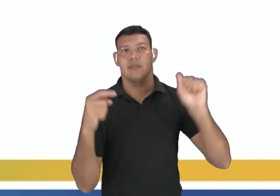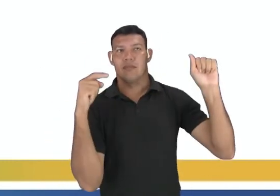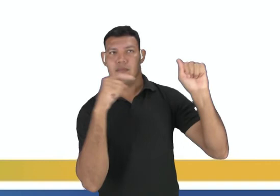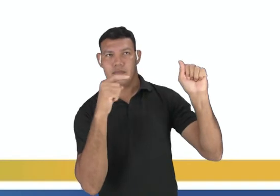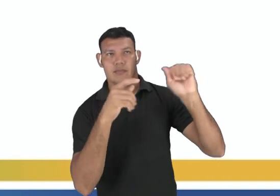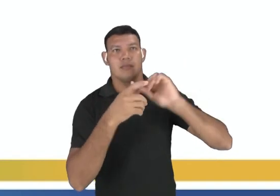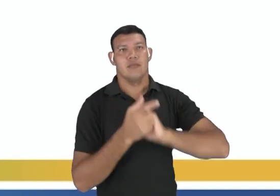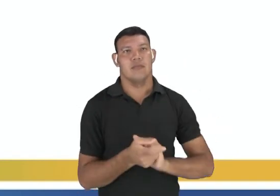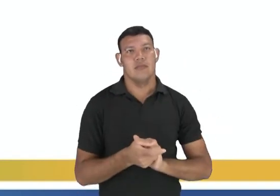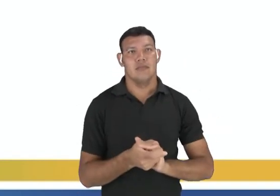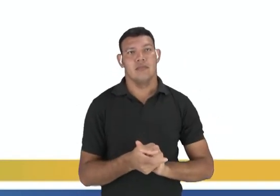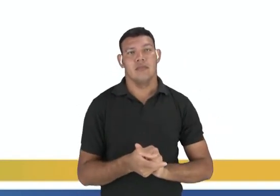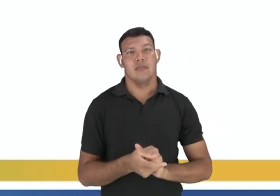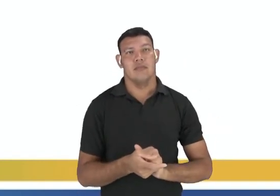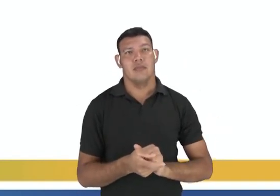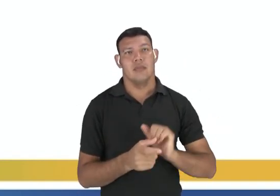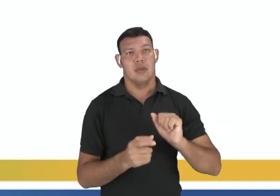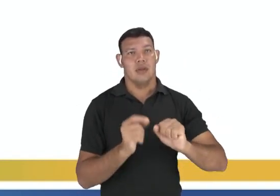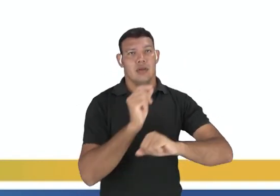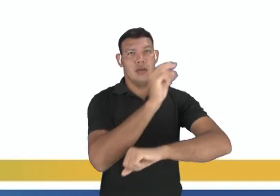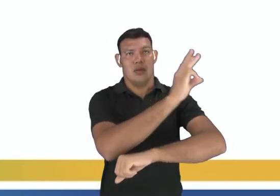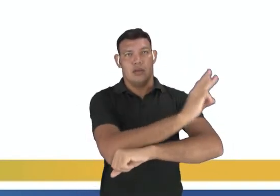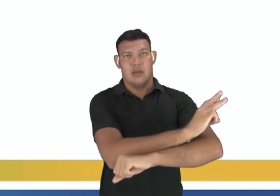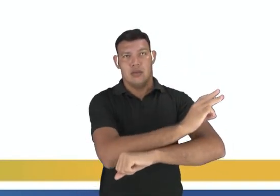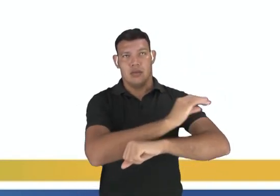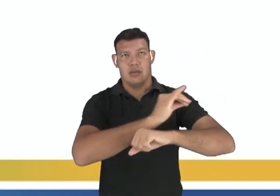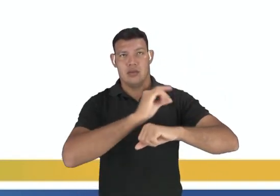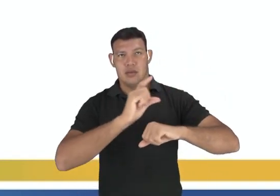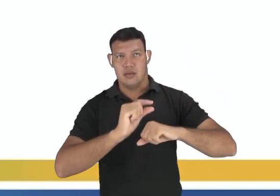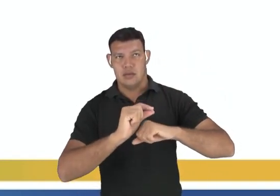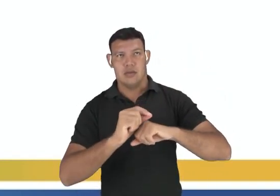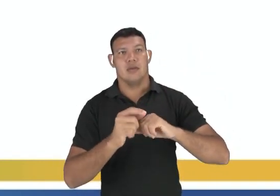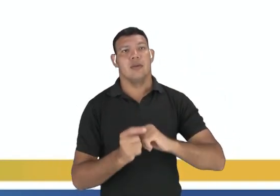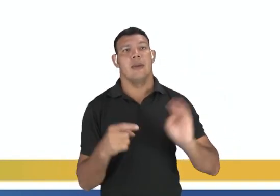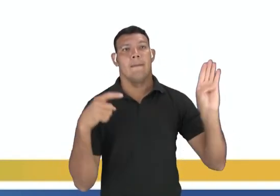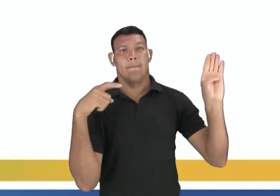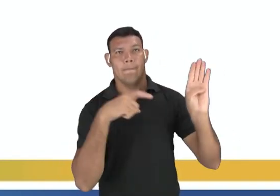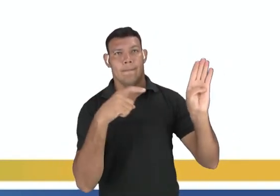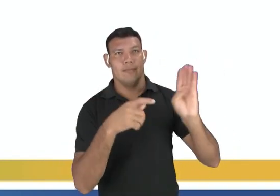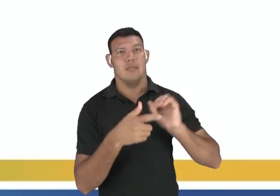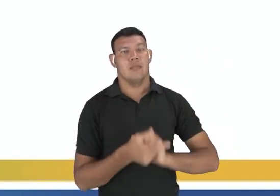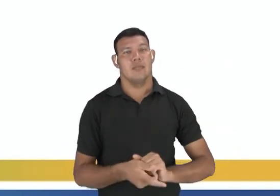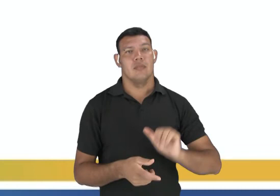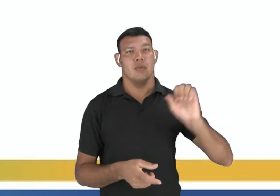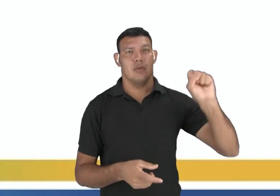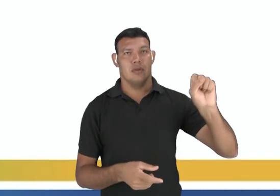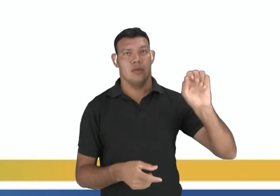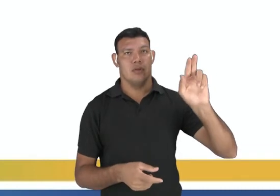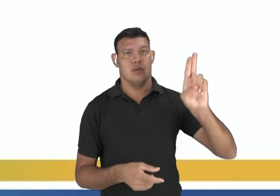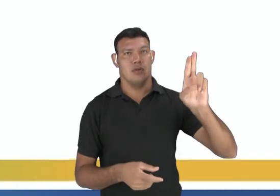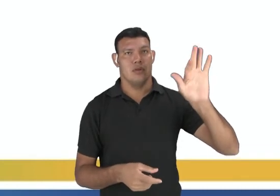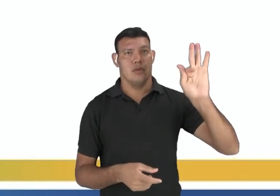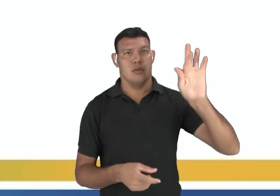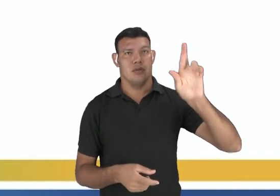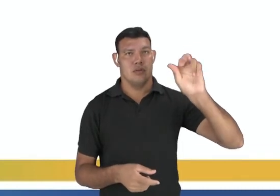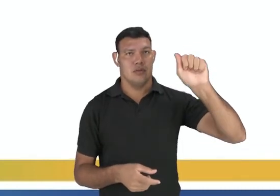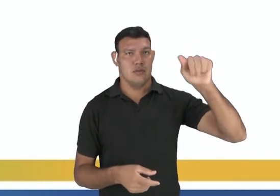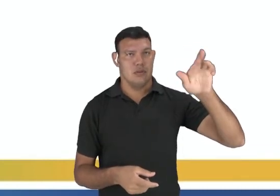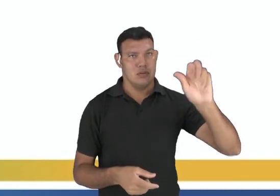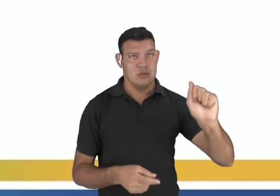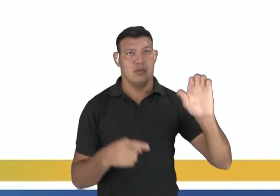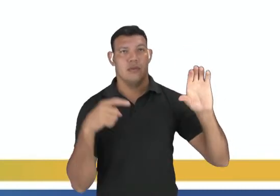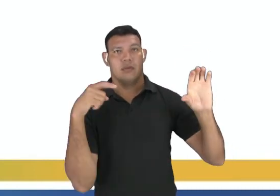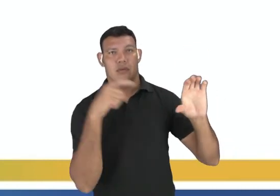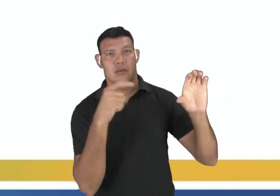letra A, Superintendência do IBAMA, letra B, Superintendência da SUFRAMA, letra